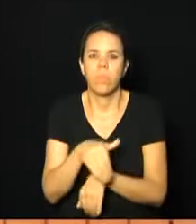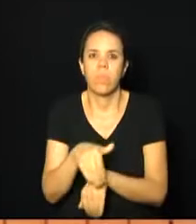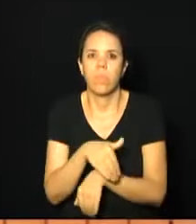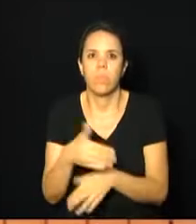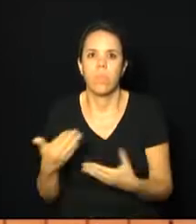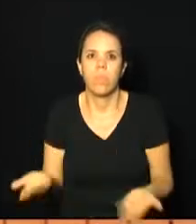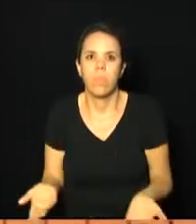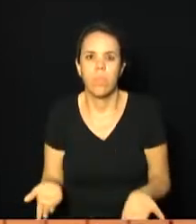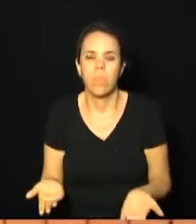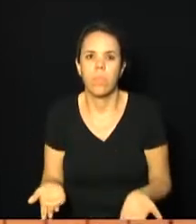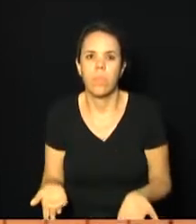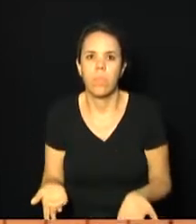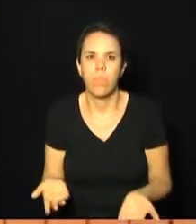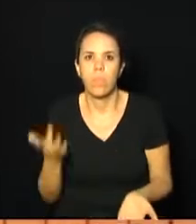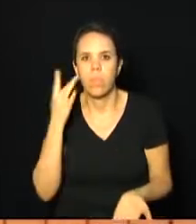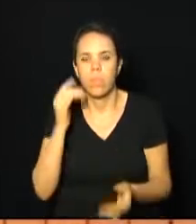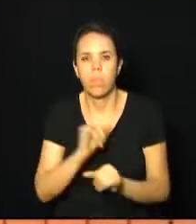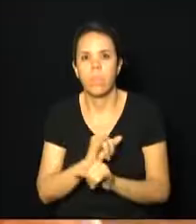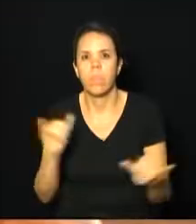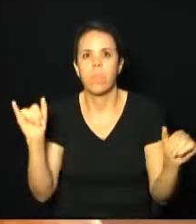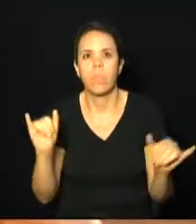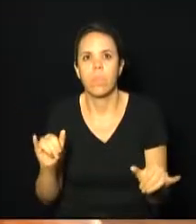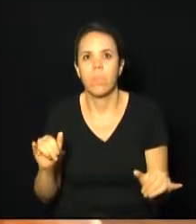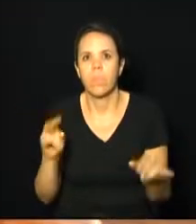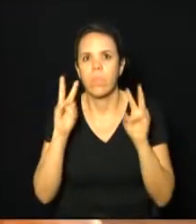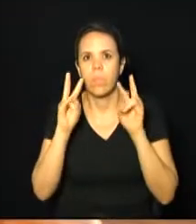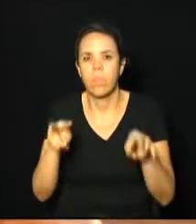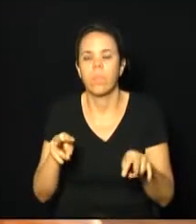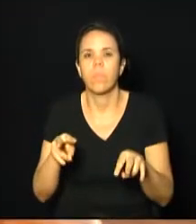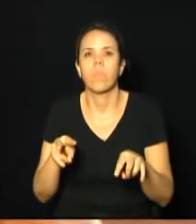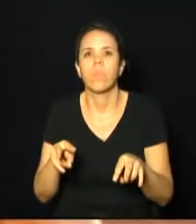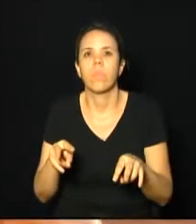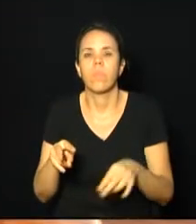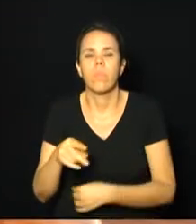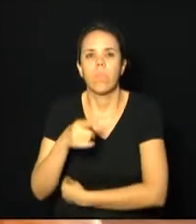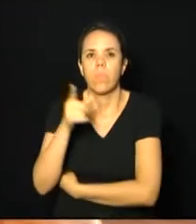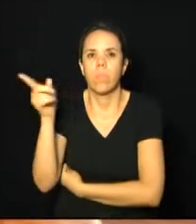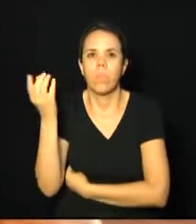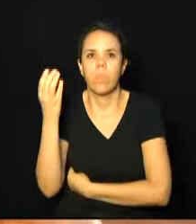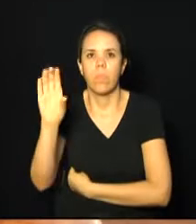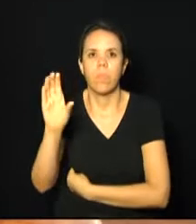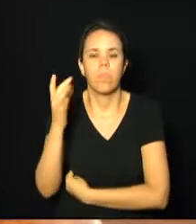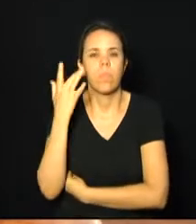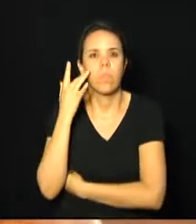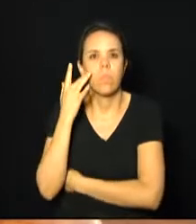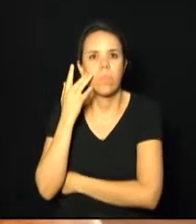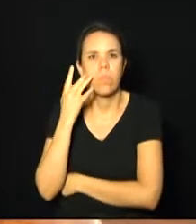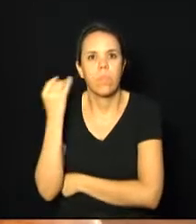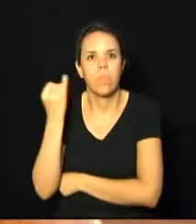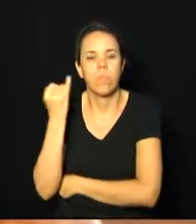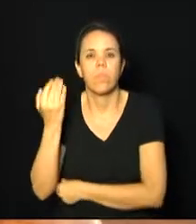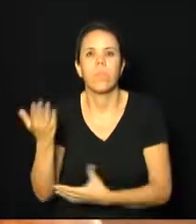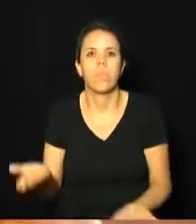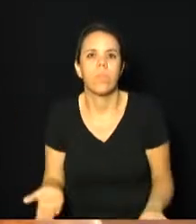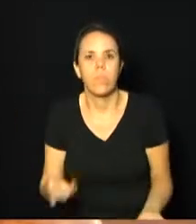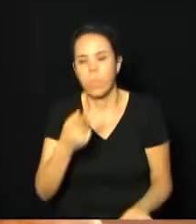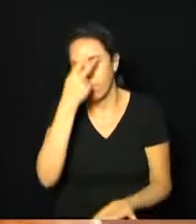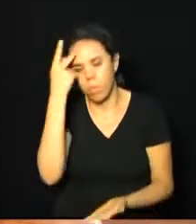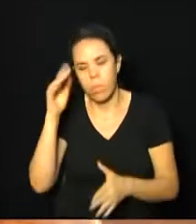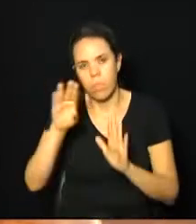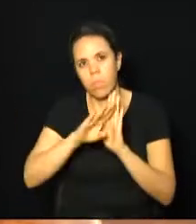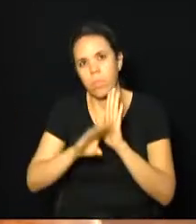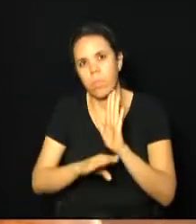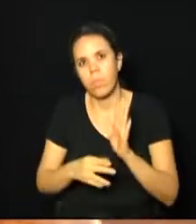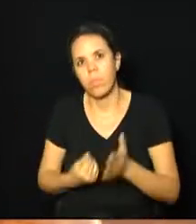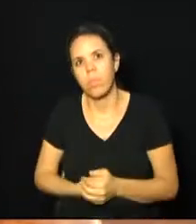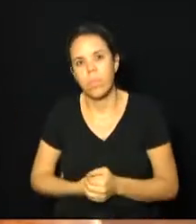for. Eu acho que essa campanha, eu até vi, viu, Juliano, vocês postando, eu acho extremamente importante, porque a pessoa se programa